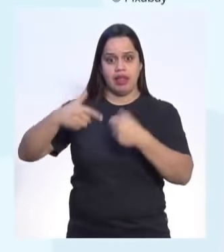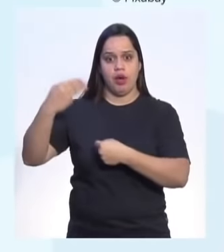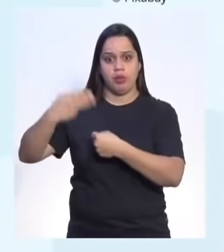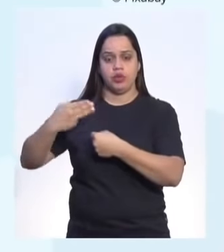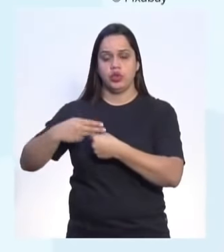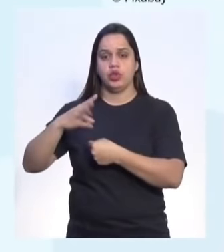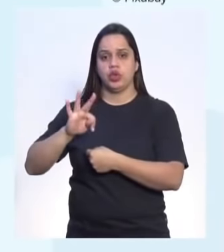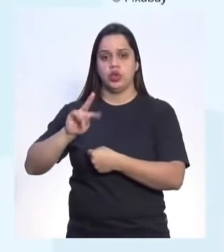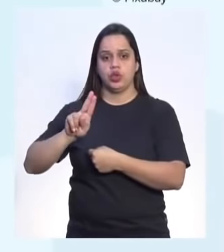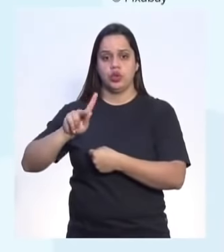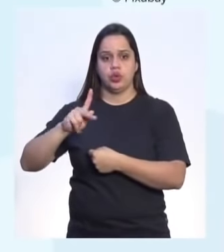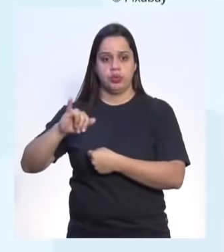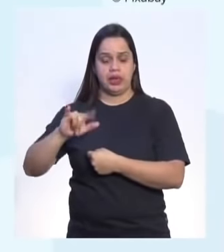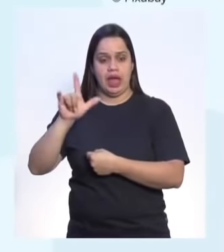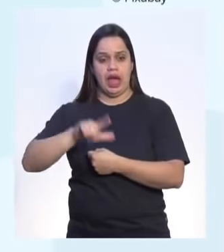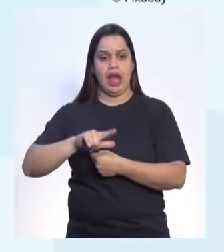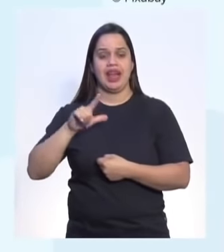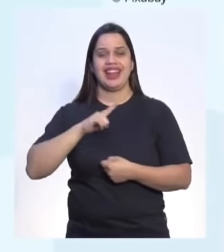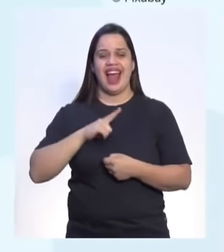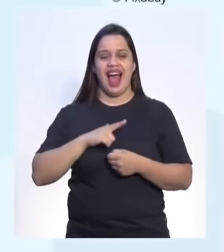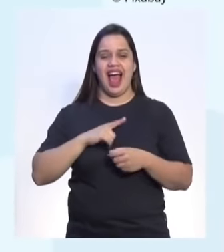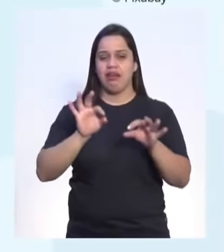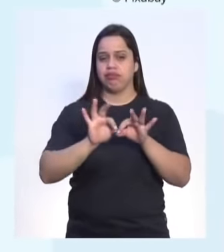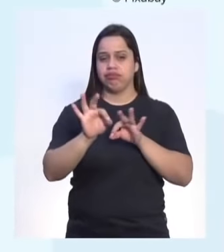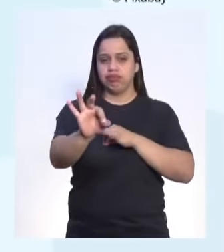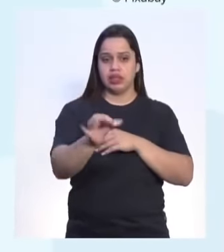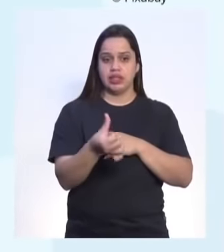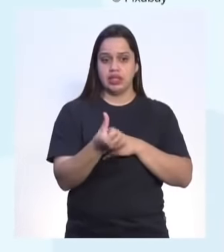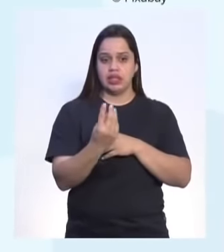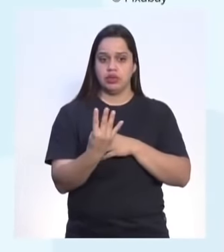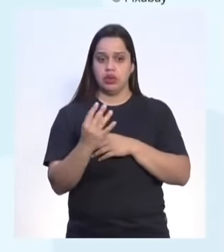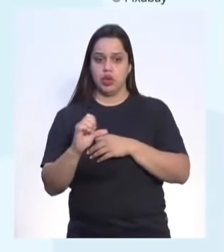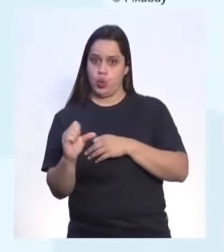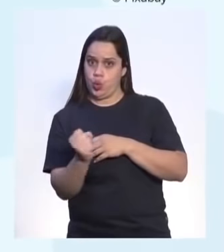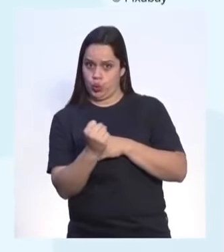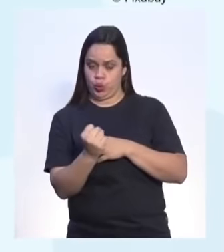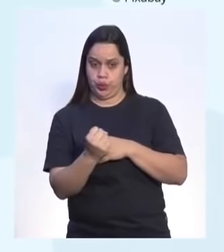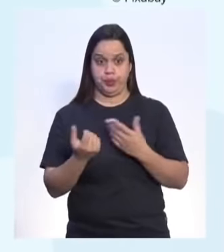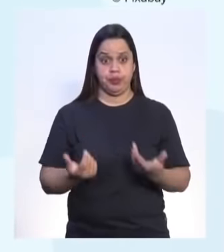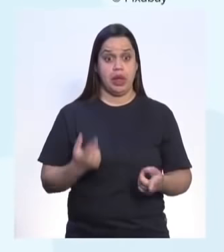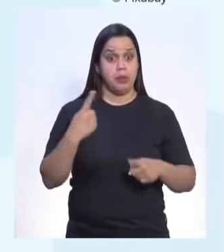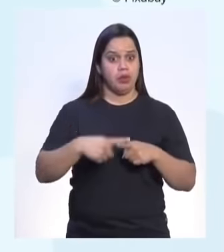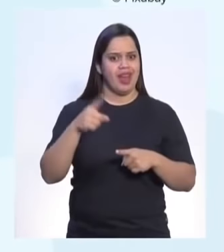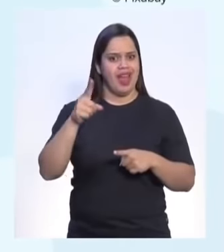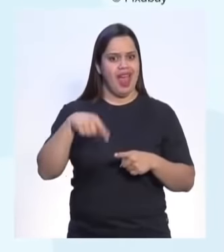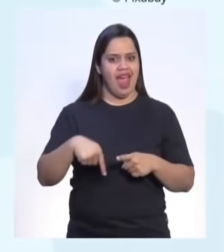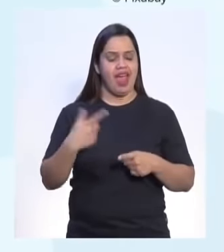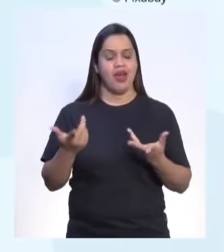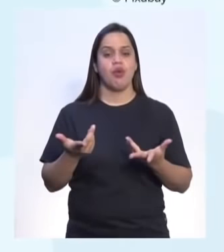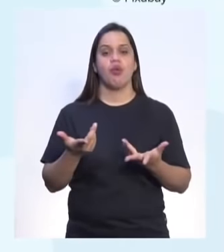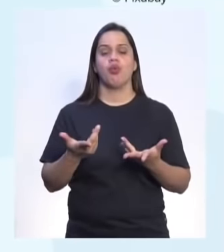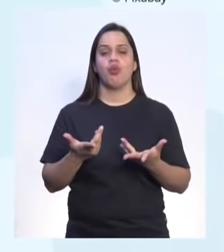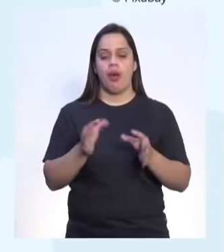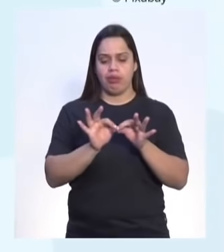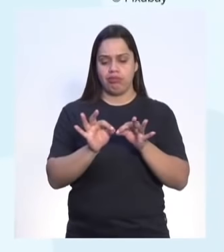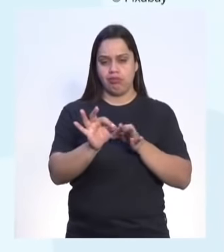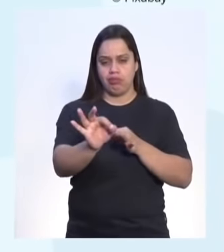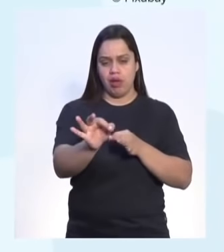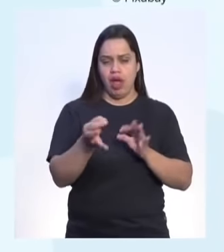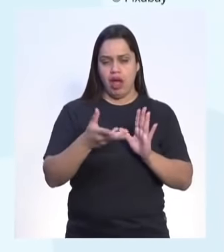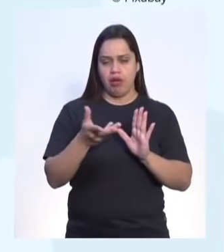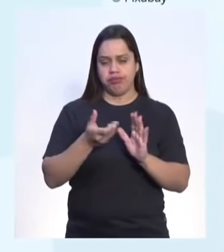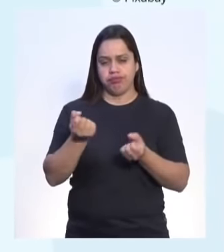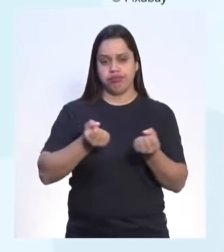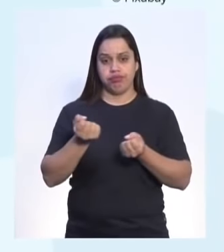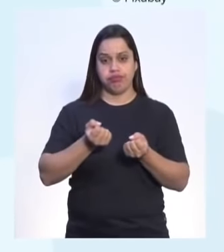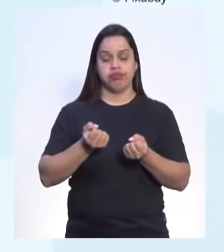que mede a distância. Como se trata de um percurso muito grande, a unidade de medida mais adequada é